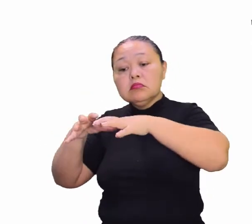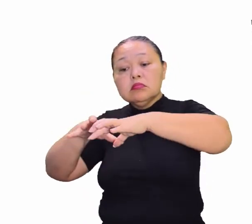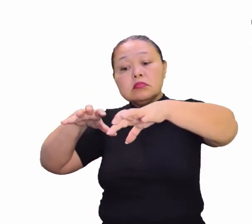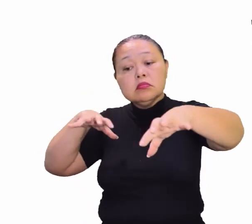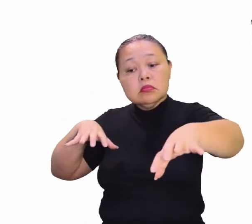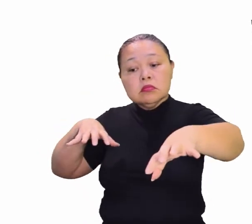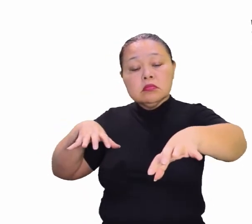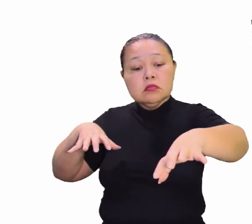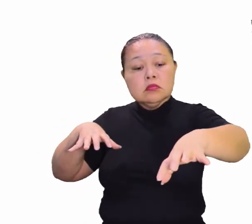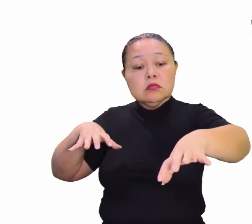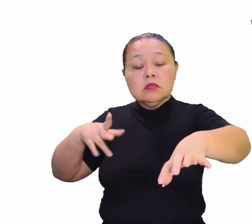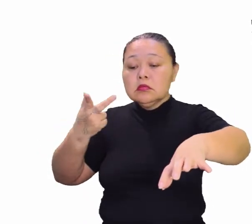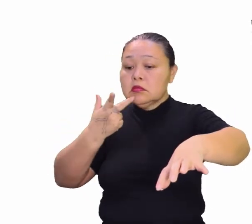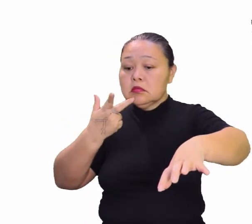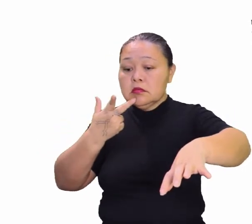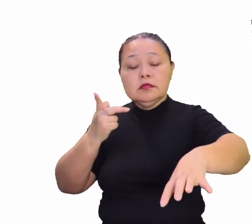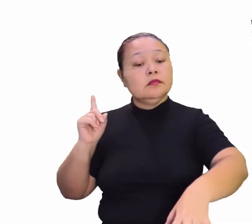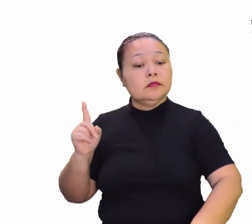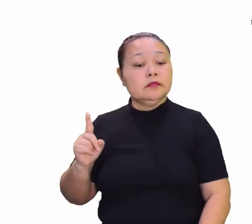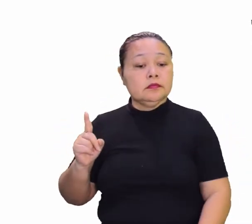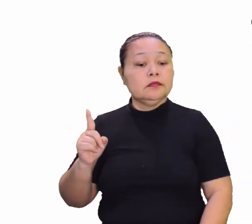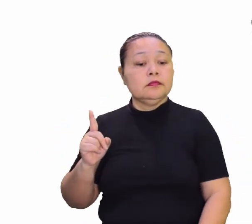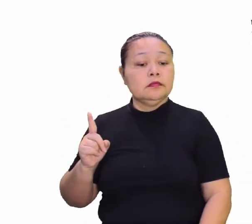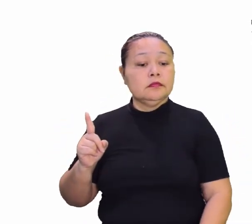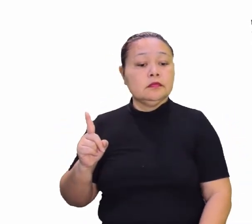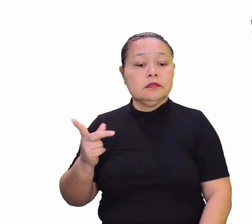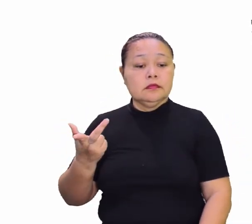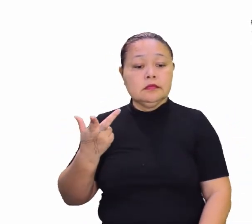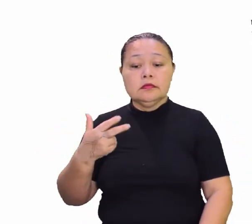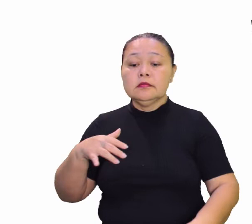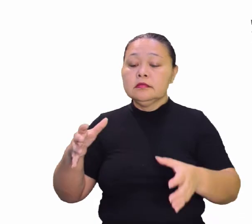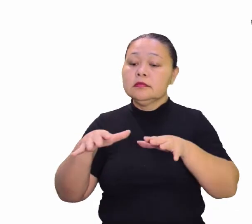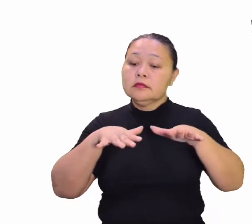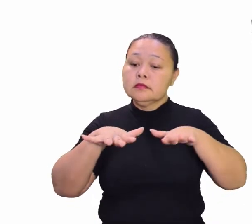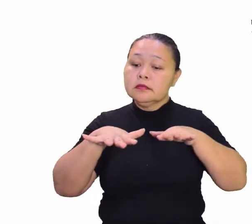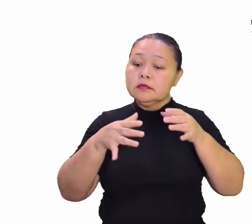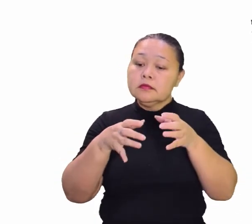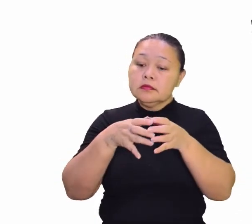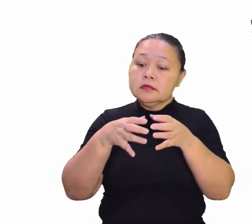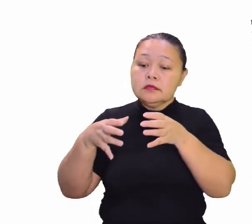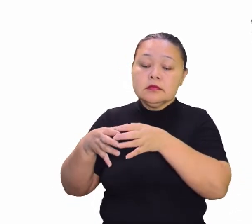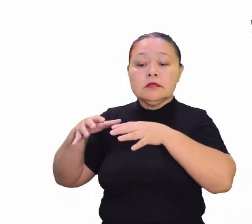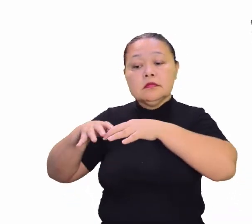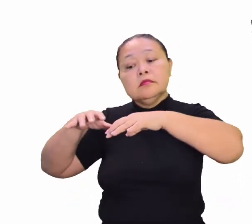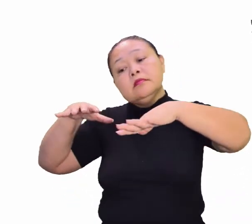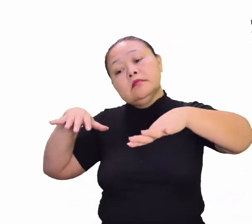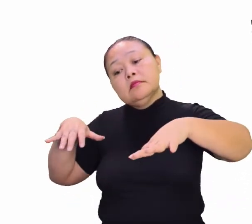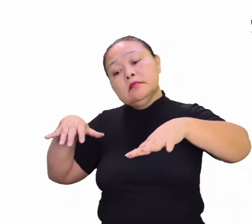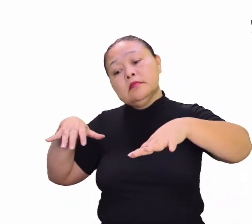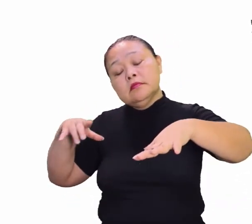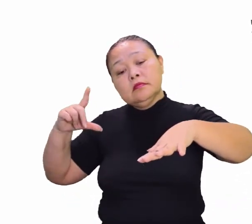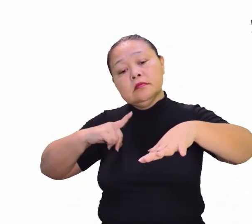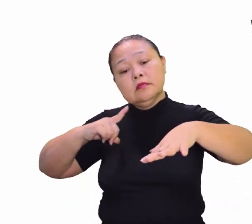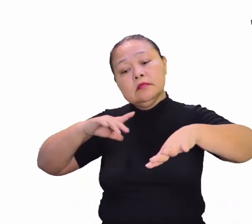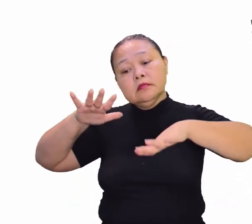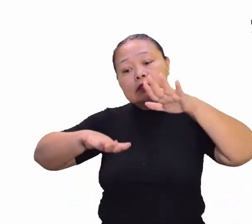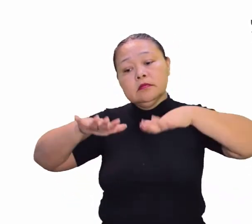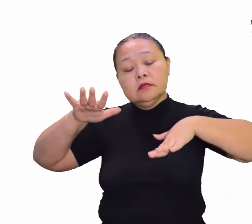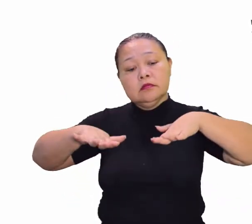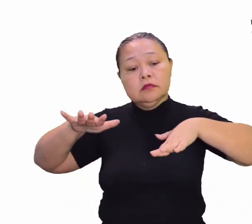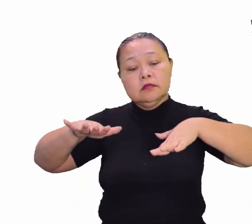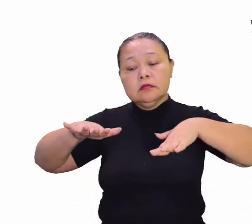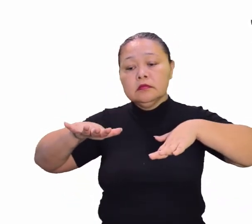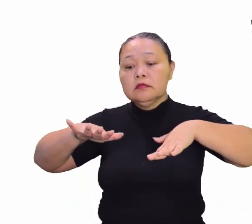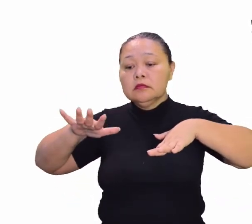movimento separatista? Fala um pouco sobre ele. Fala aí, Rogério, sobre o movimento separatista para os alunos. Quando a gente tem, às vezes,